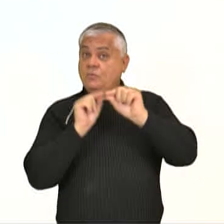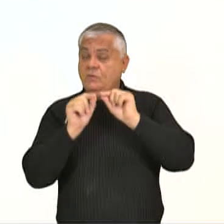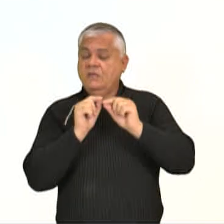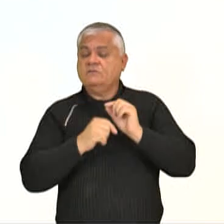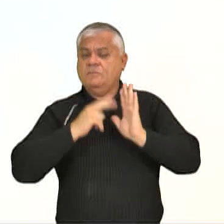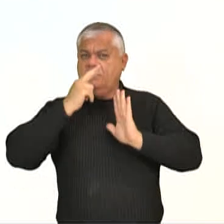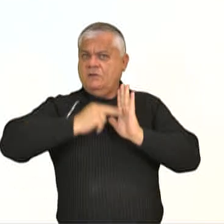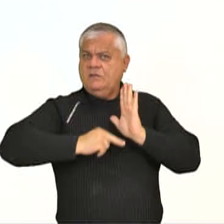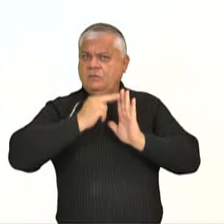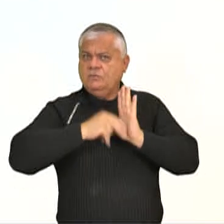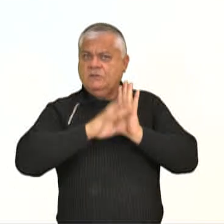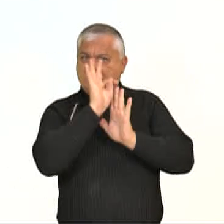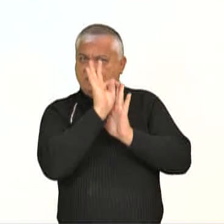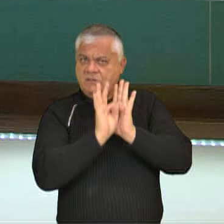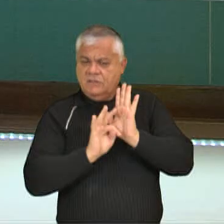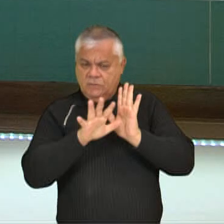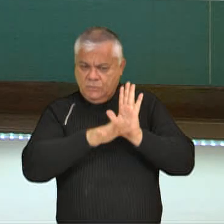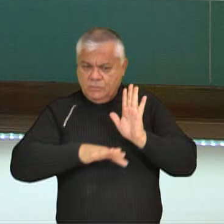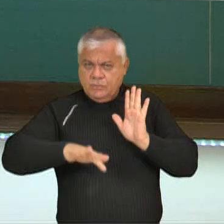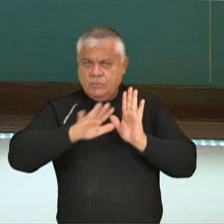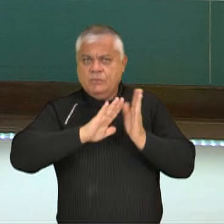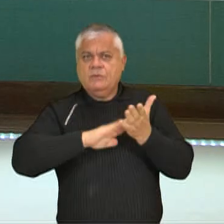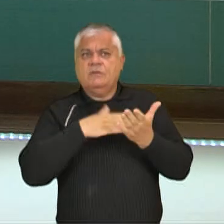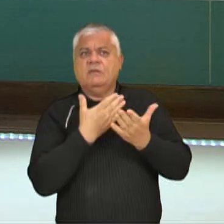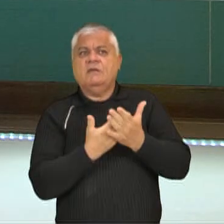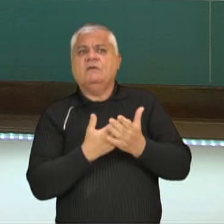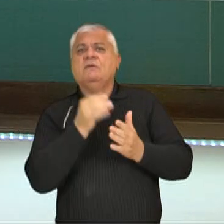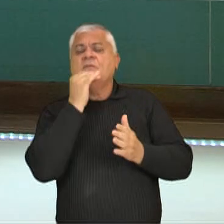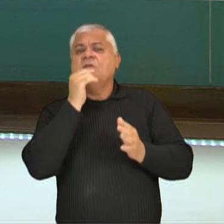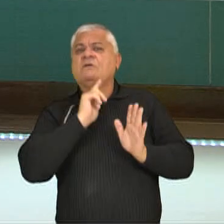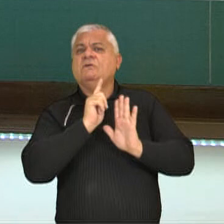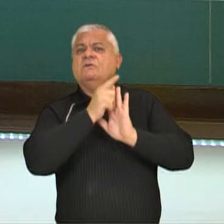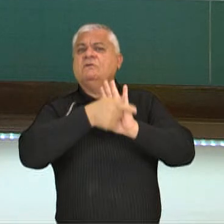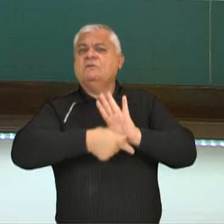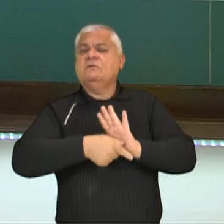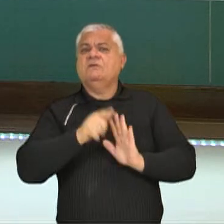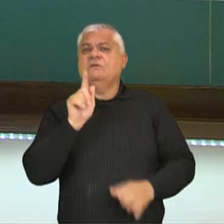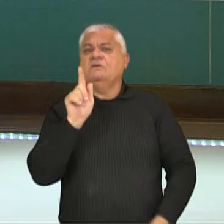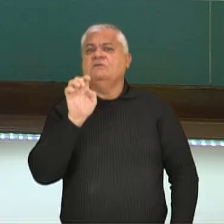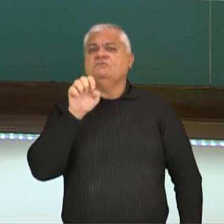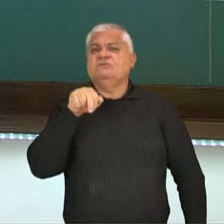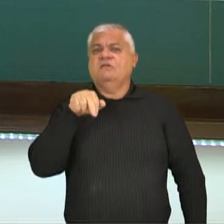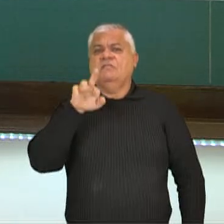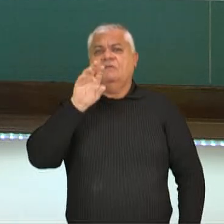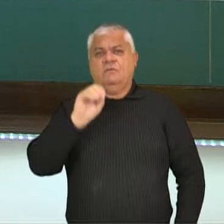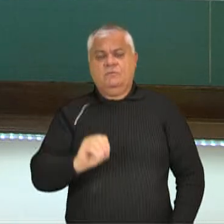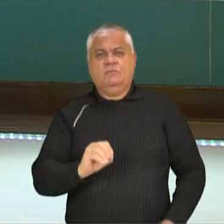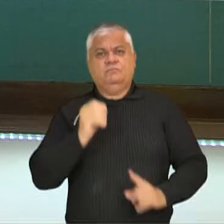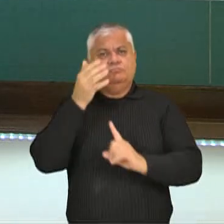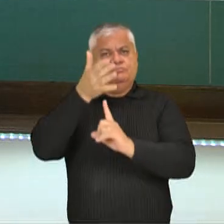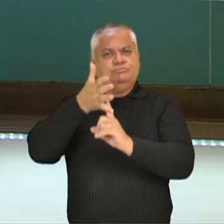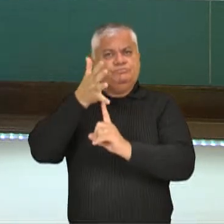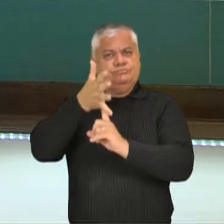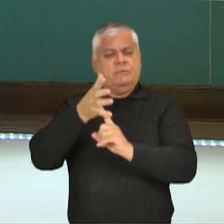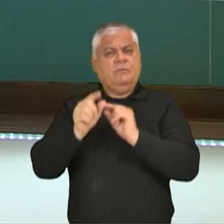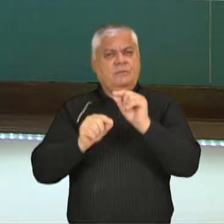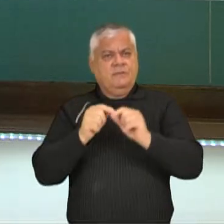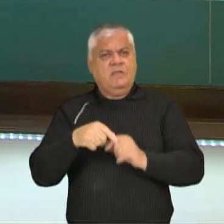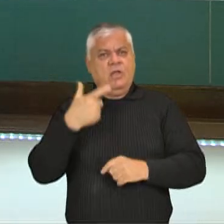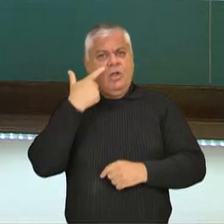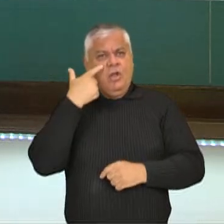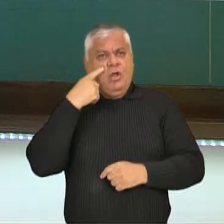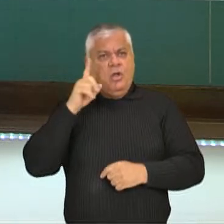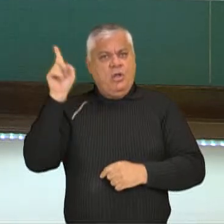fala neste campo, né, da interpretação é a noção de gêneros do discurso, né? Observem na